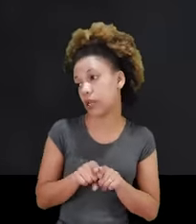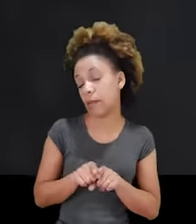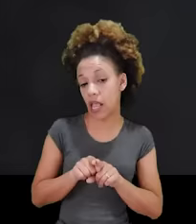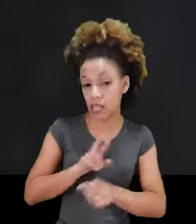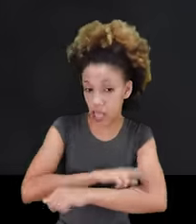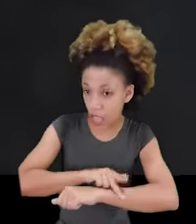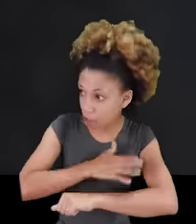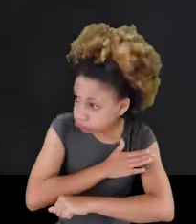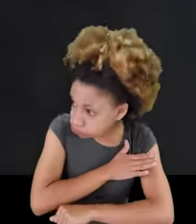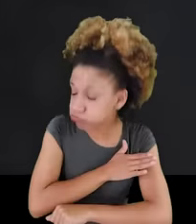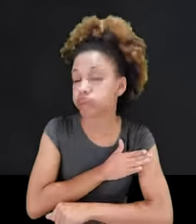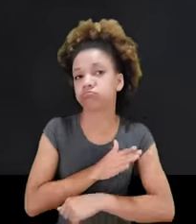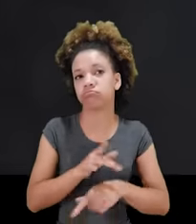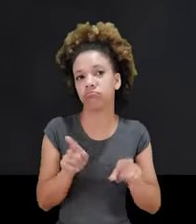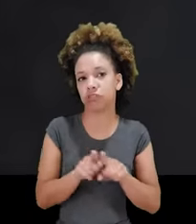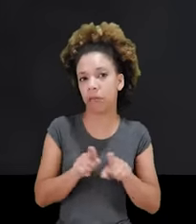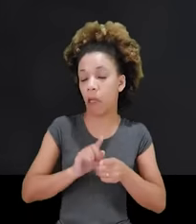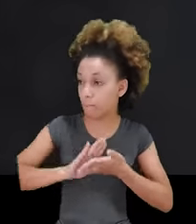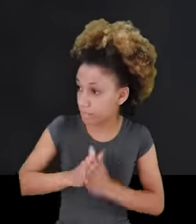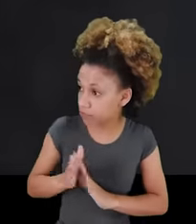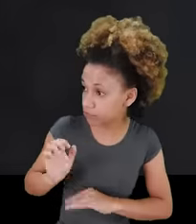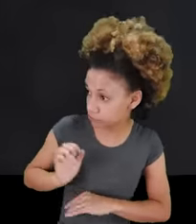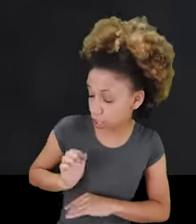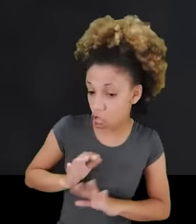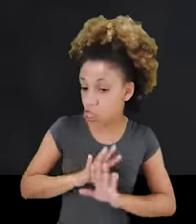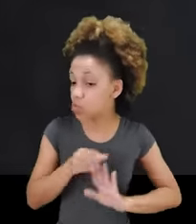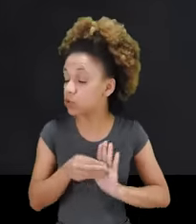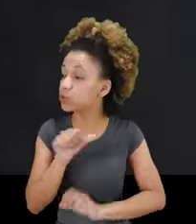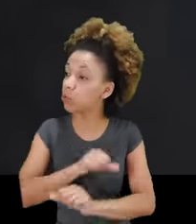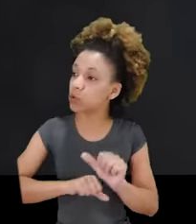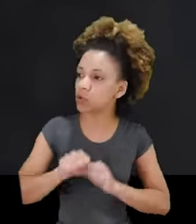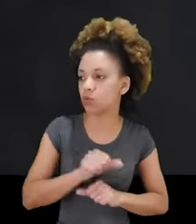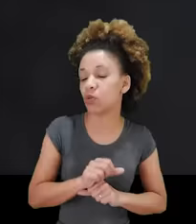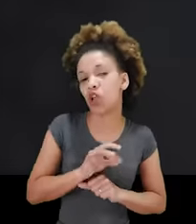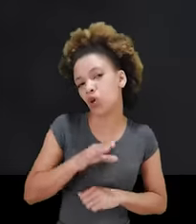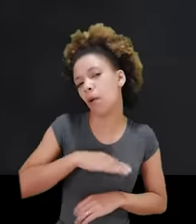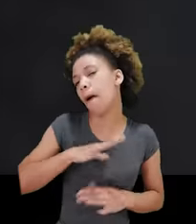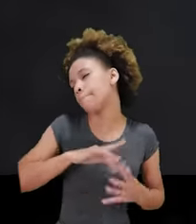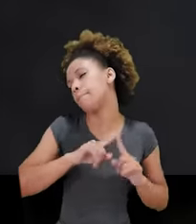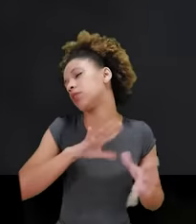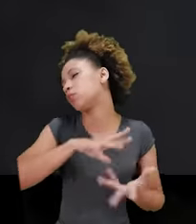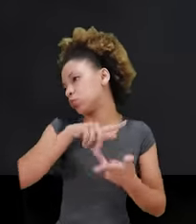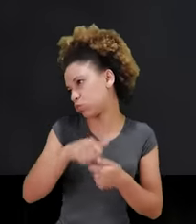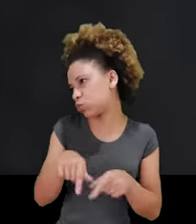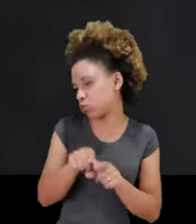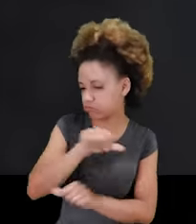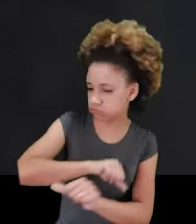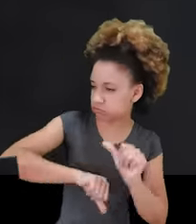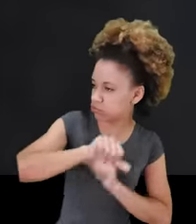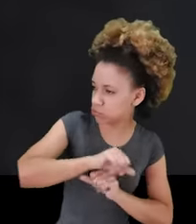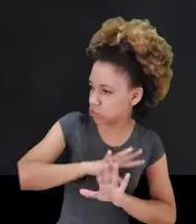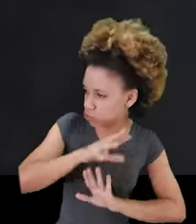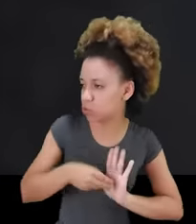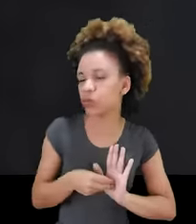mais racista, mais homofóbico. Tudo isso mudou, não só em Portugal, no mundo inteiro. Eu acho que o próprio, não sei se o Brasil também